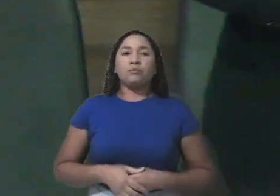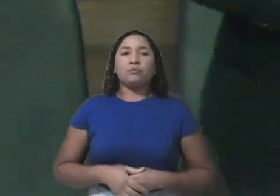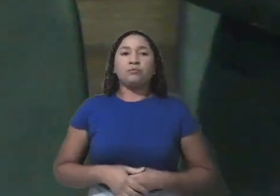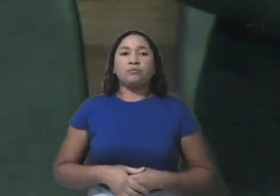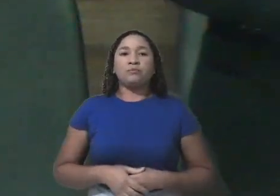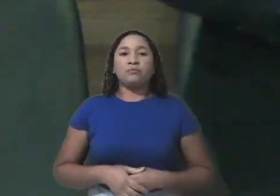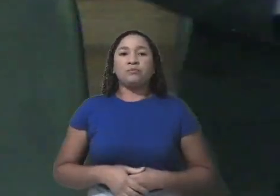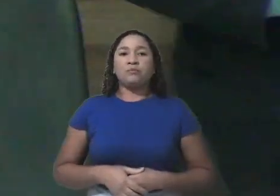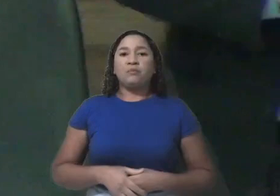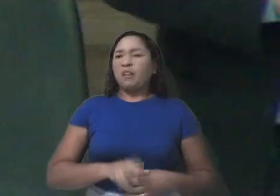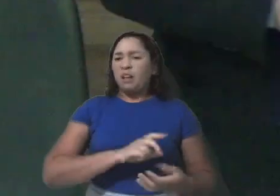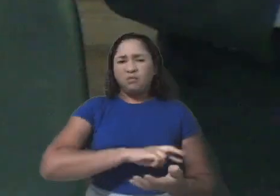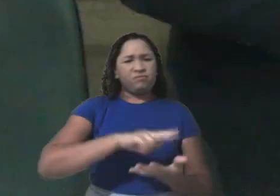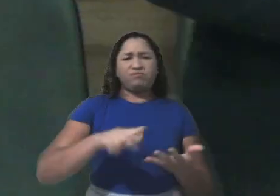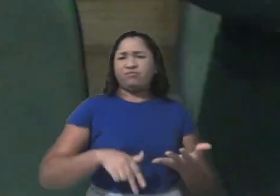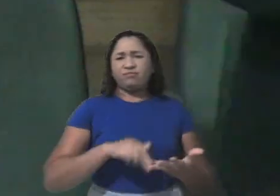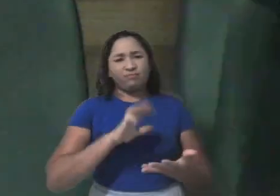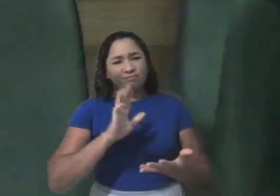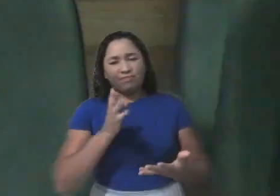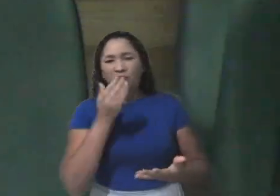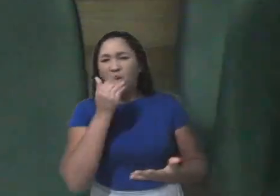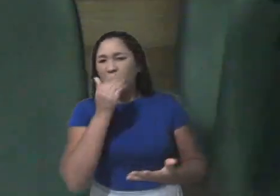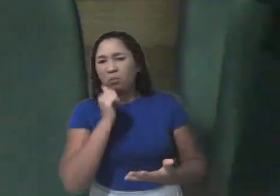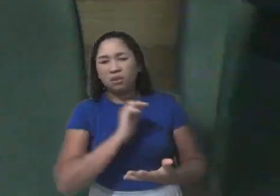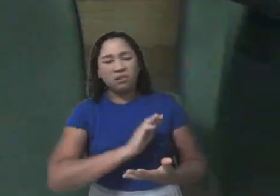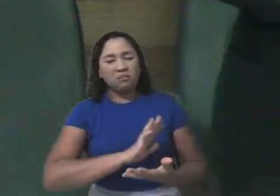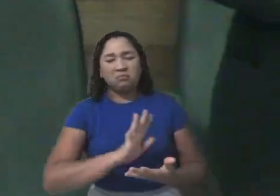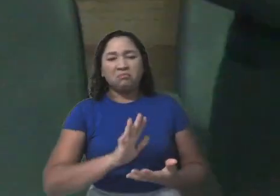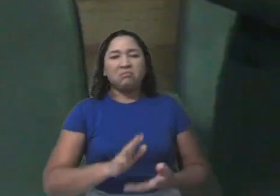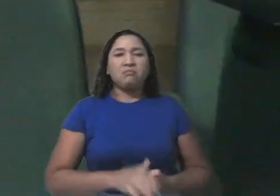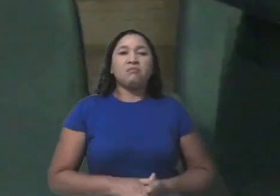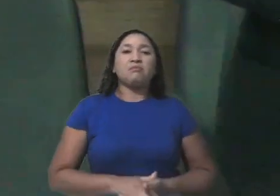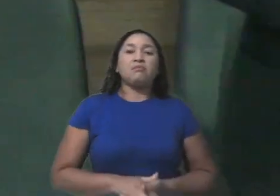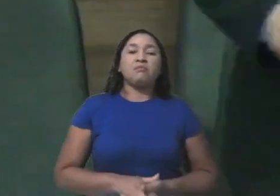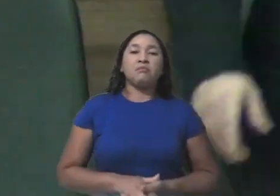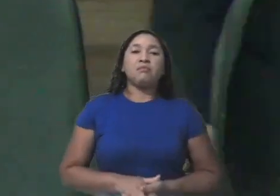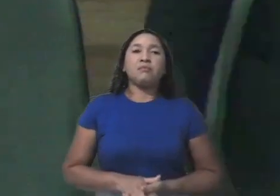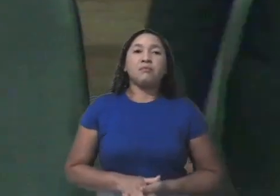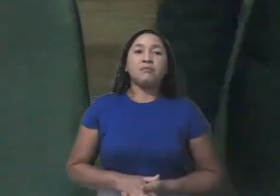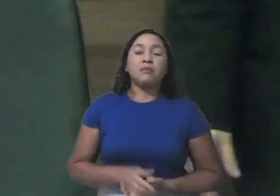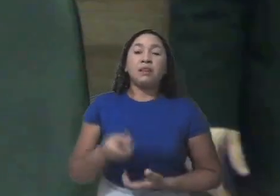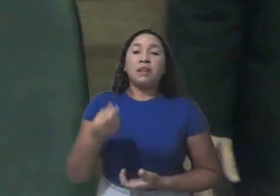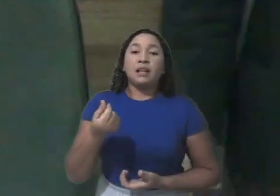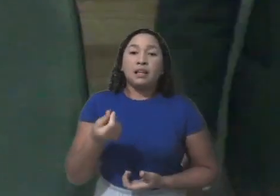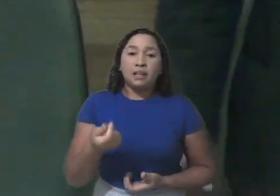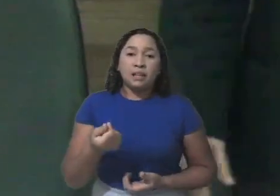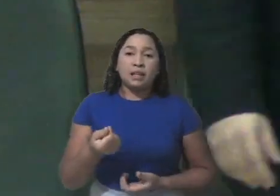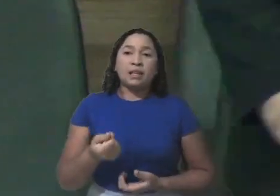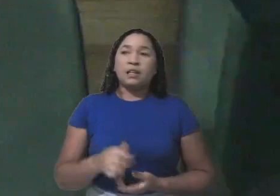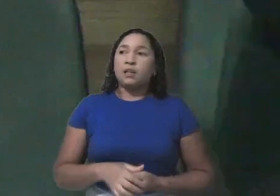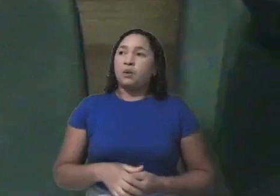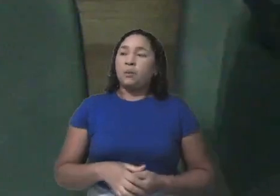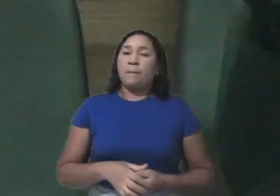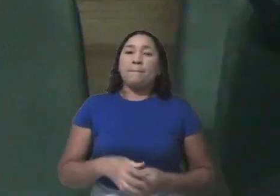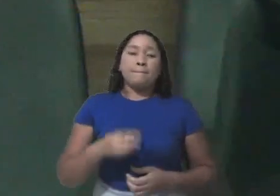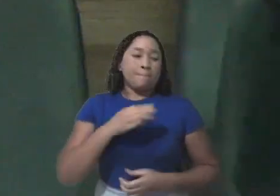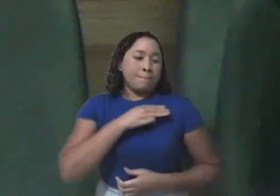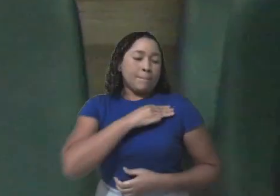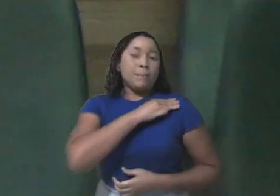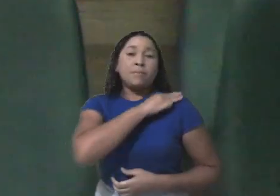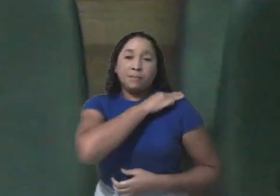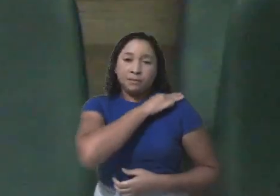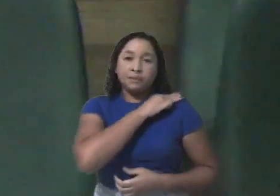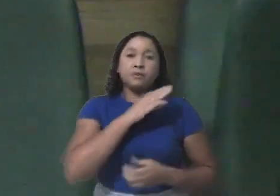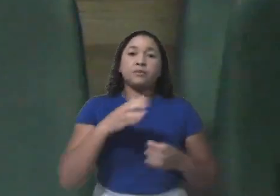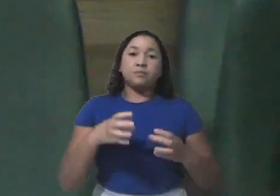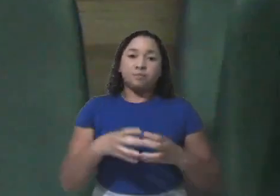os irmãos cooperando ali na feira de missões estão garanhando fundo para a obra missionária. É bem sabedor que os irmãos sabem